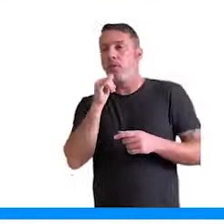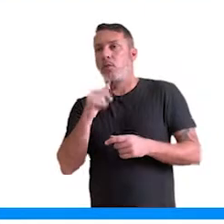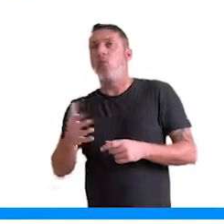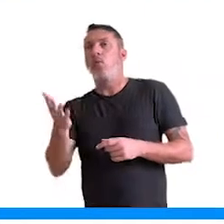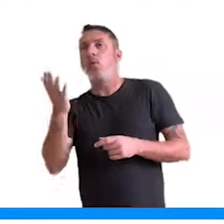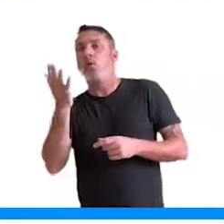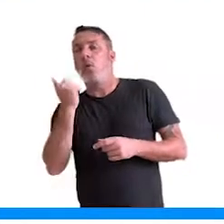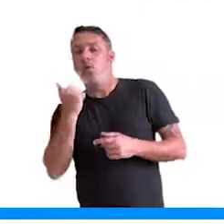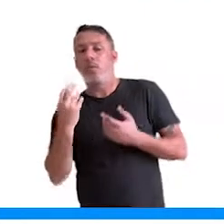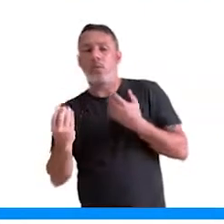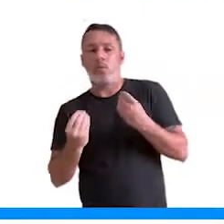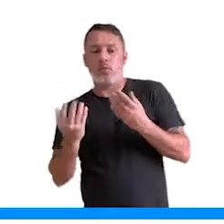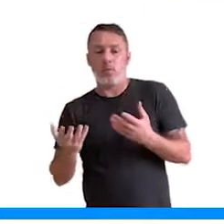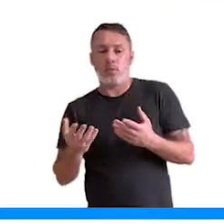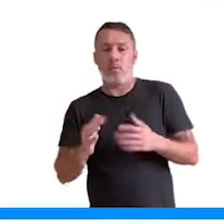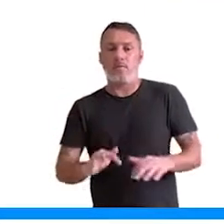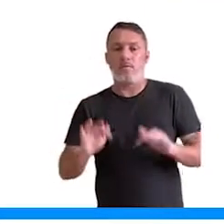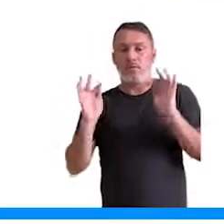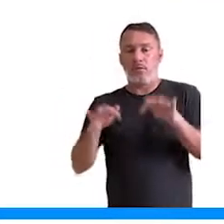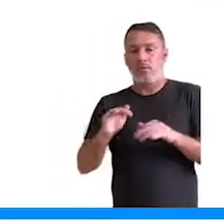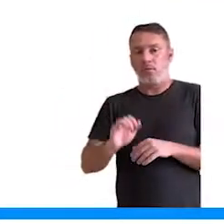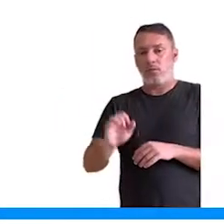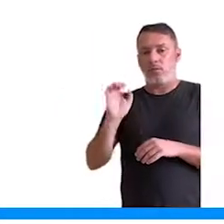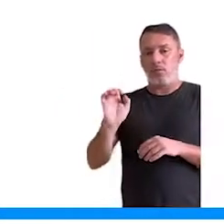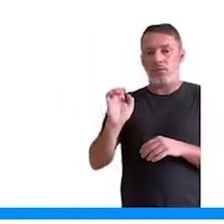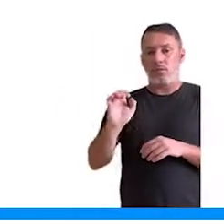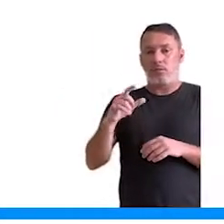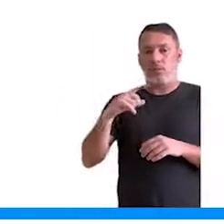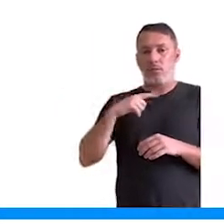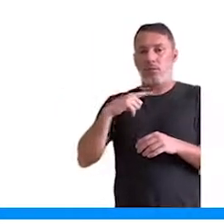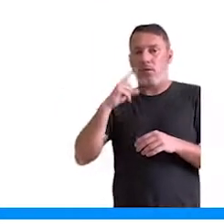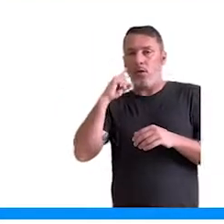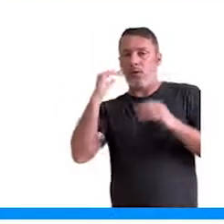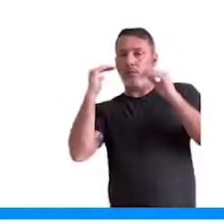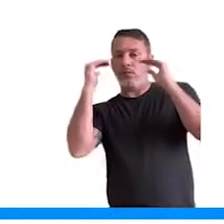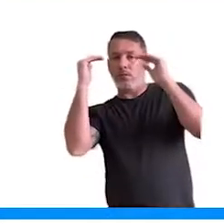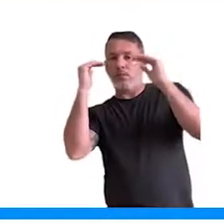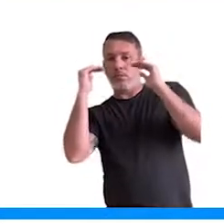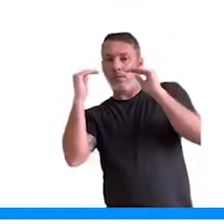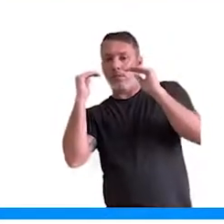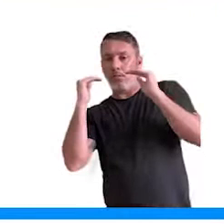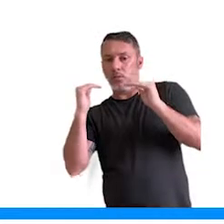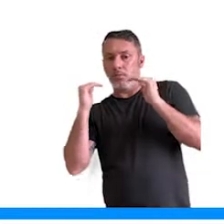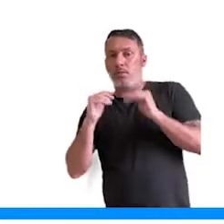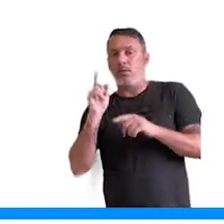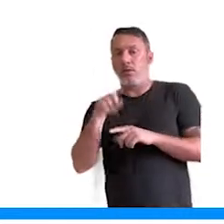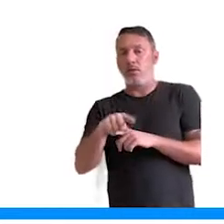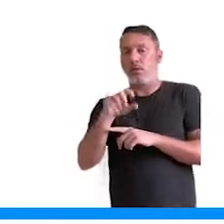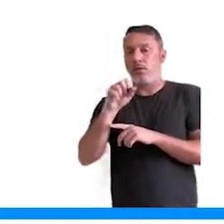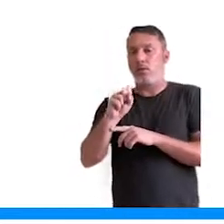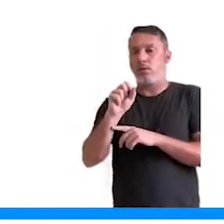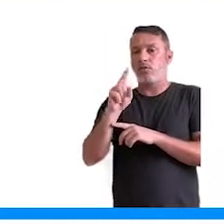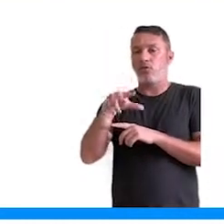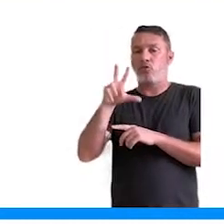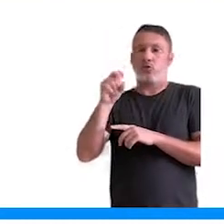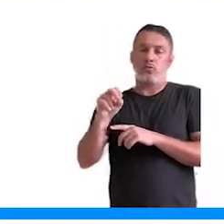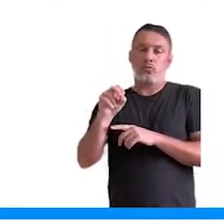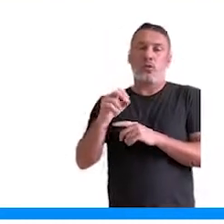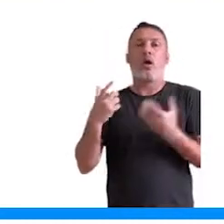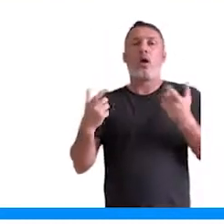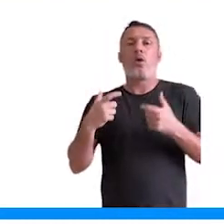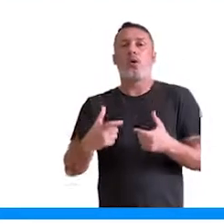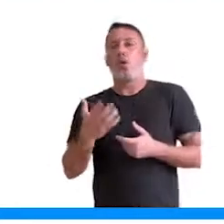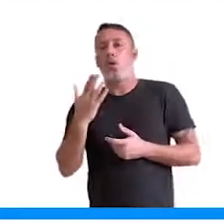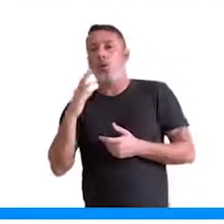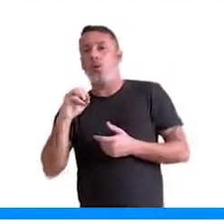Como o come, tu, terminou com E, quando vai lá para baixo, ele vai se transformar no subjuntivo. Então, ele vai